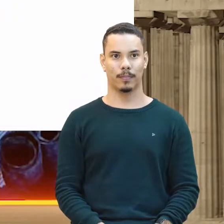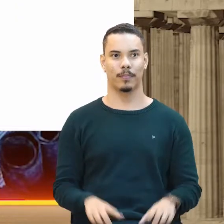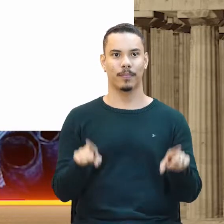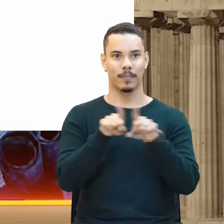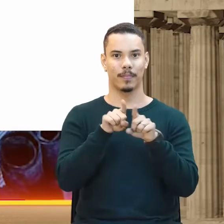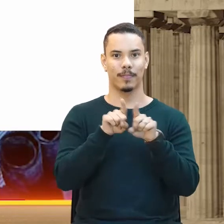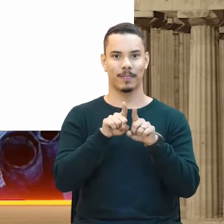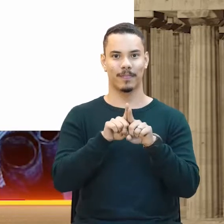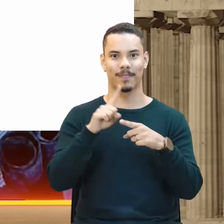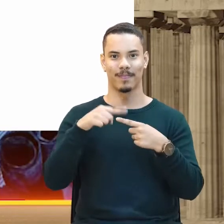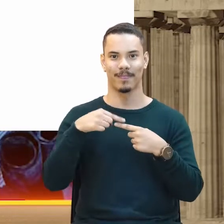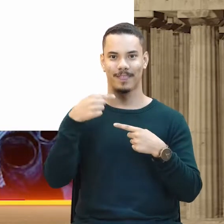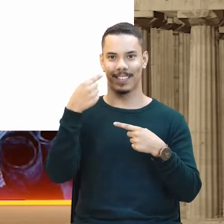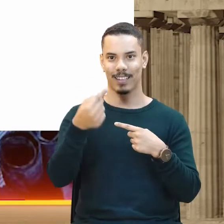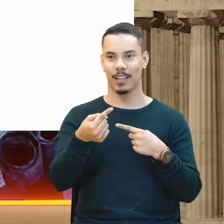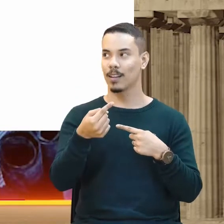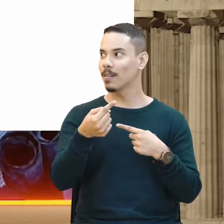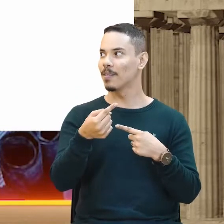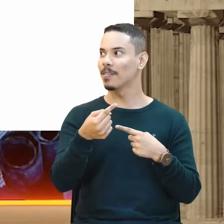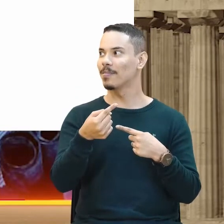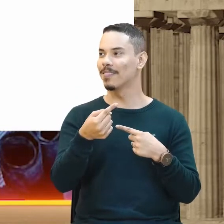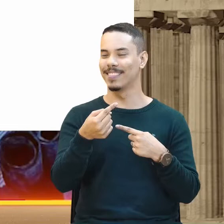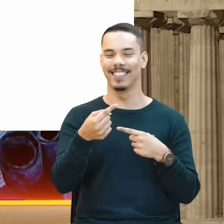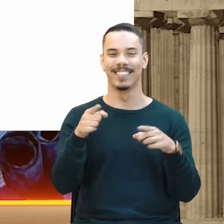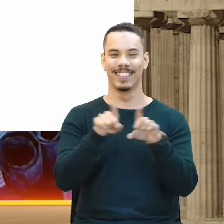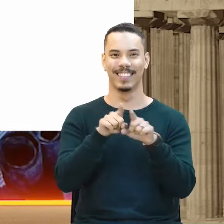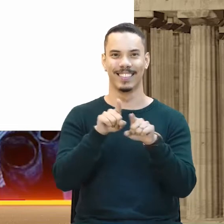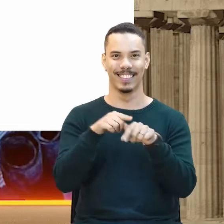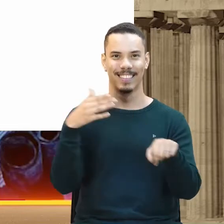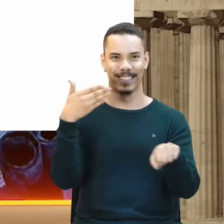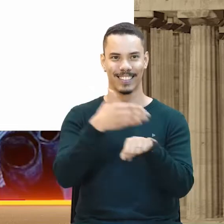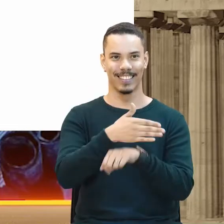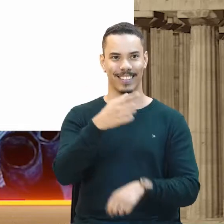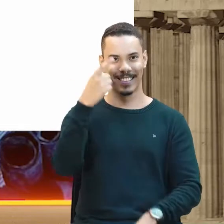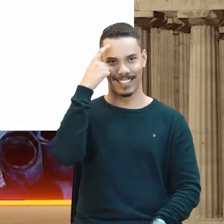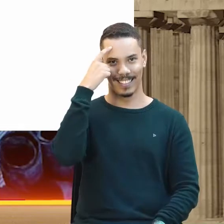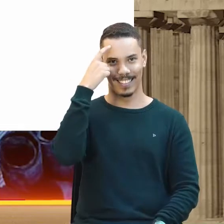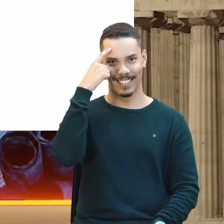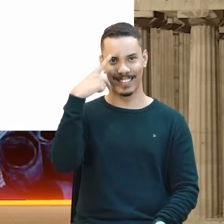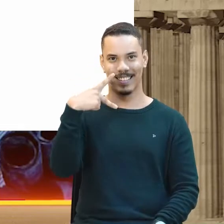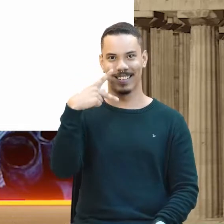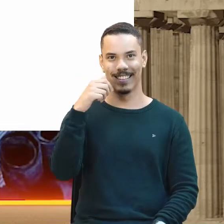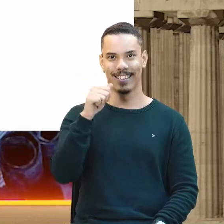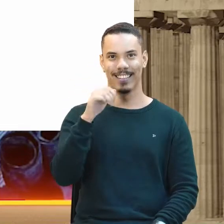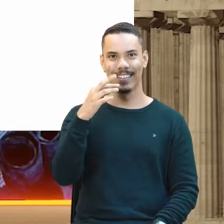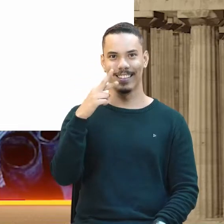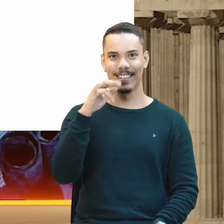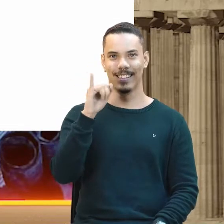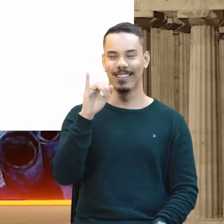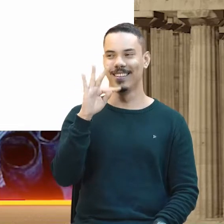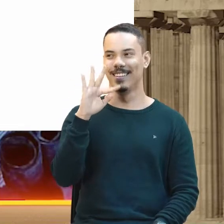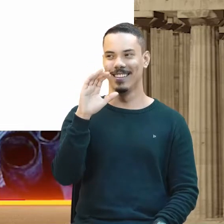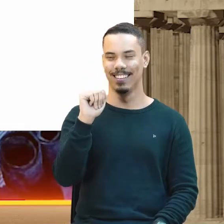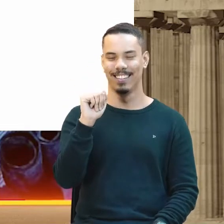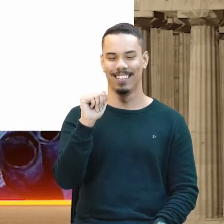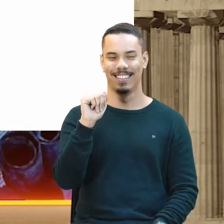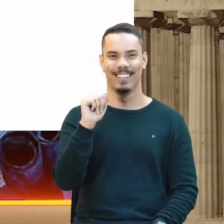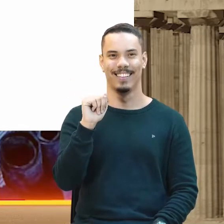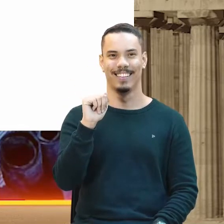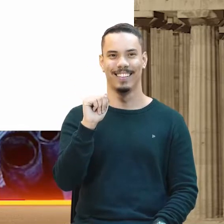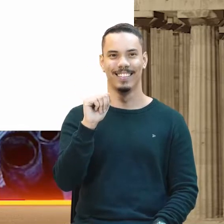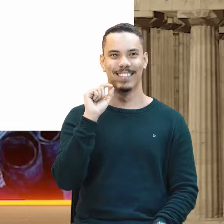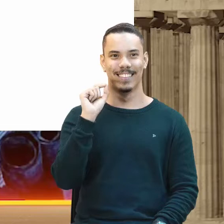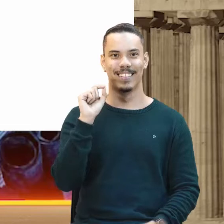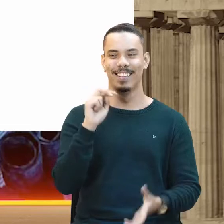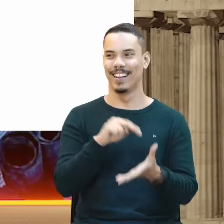Pessoal, olha só, agora vamos adentrar no pensamento da patrística. Professor, o que é a patrística? Alguém tem uma